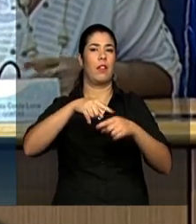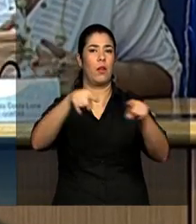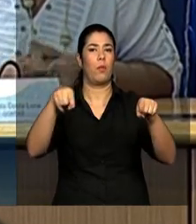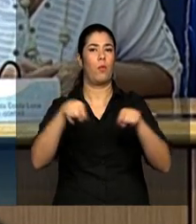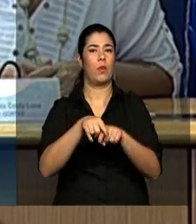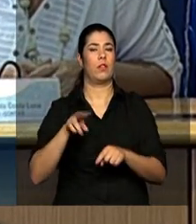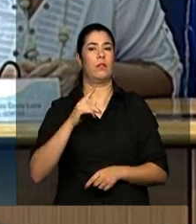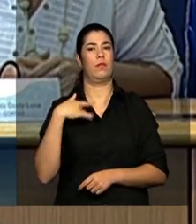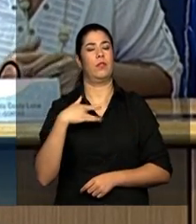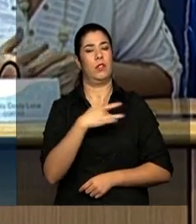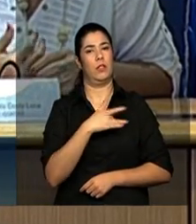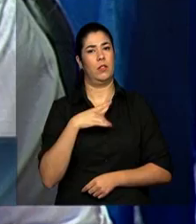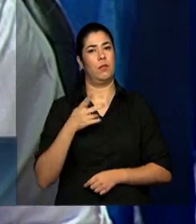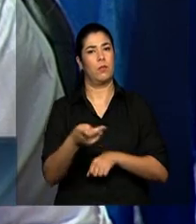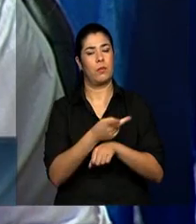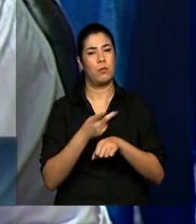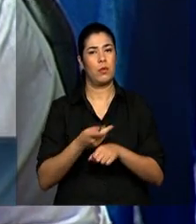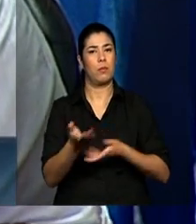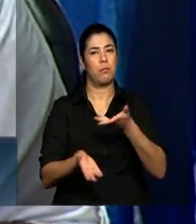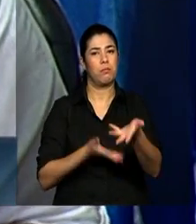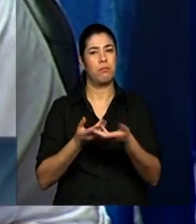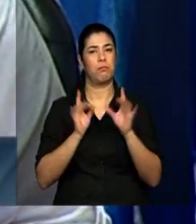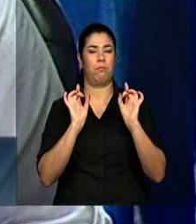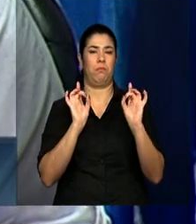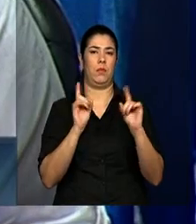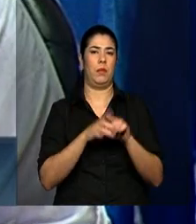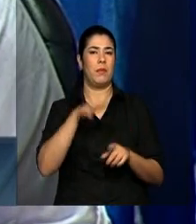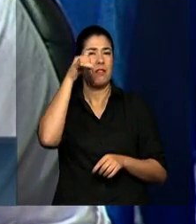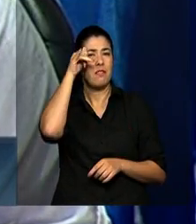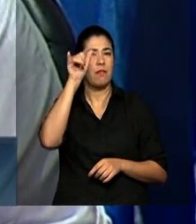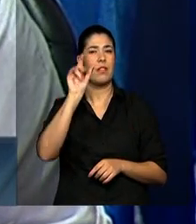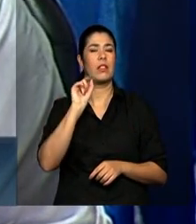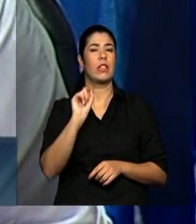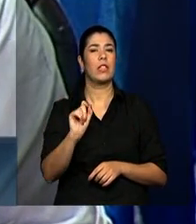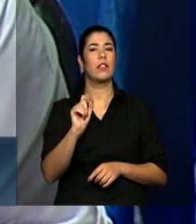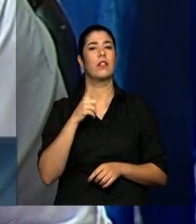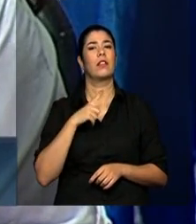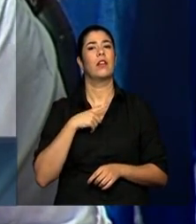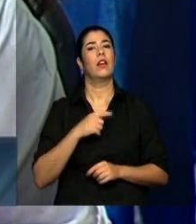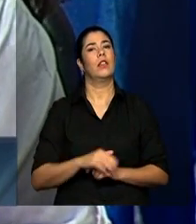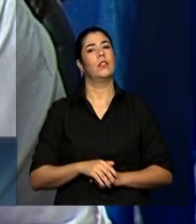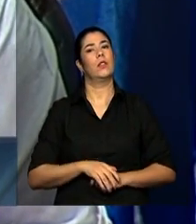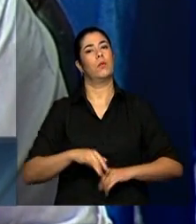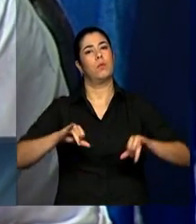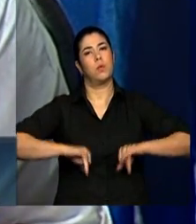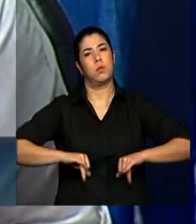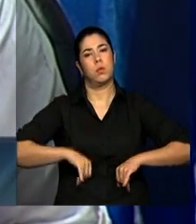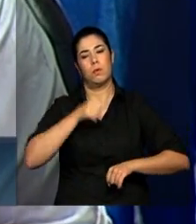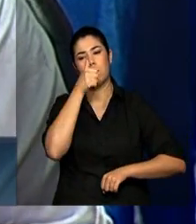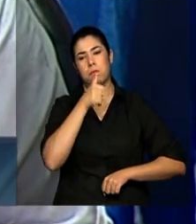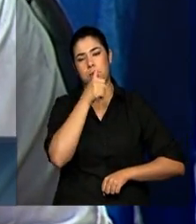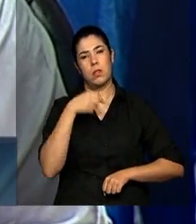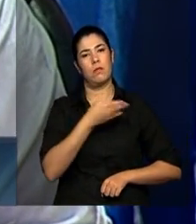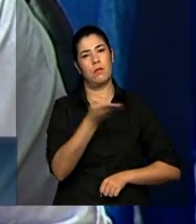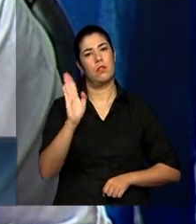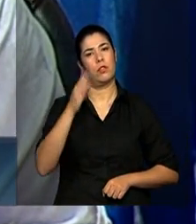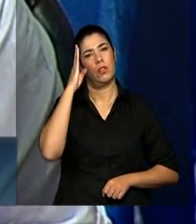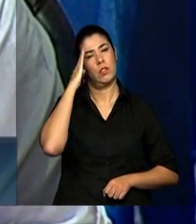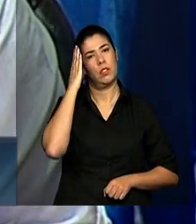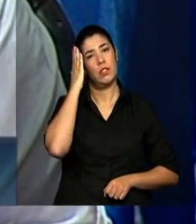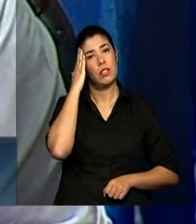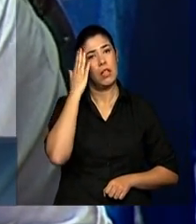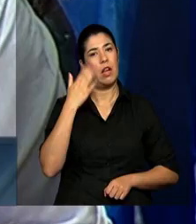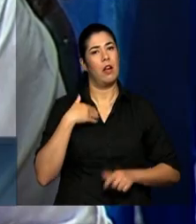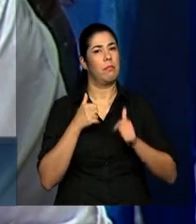poder buscar esse reforço e esse atendimento e evitar aquela famosa via crucis que, não sei se todos aqui conhecem, mas